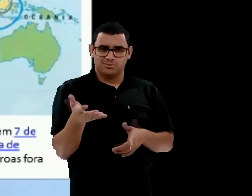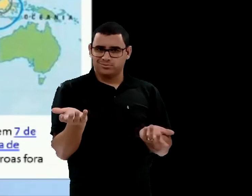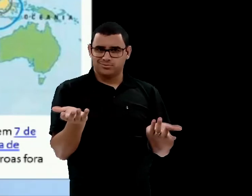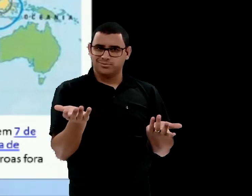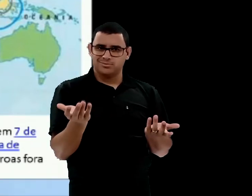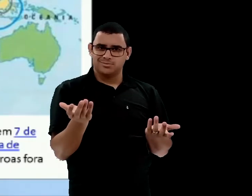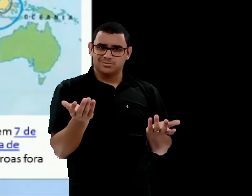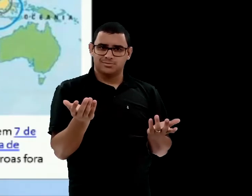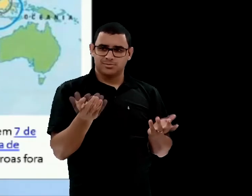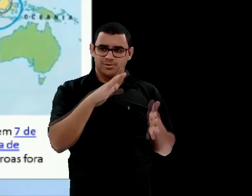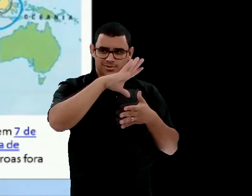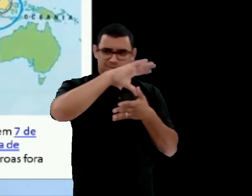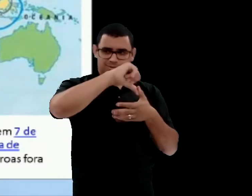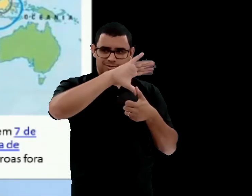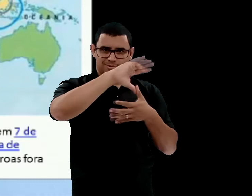nova.